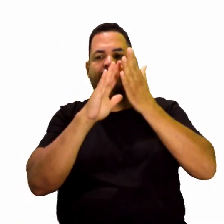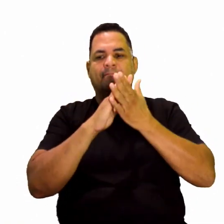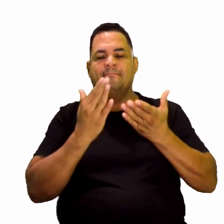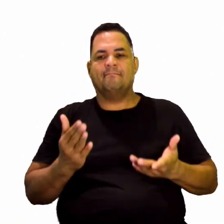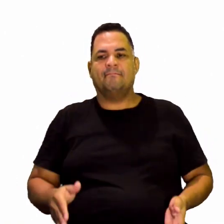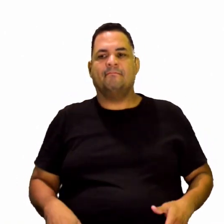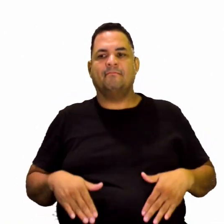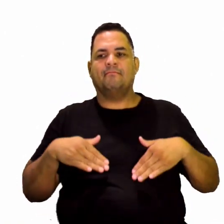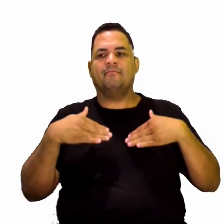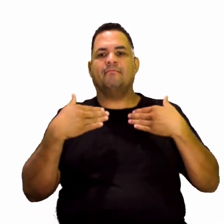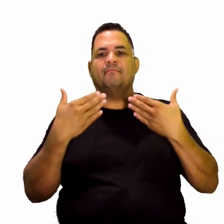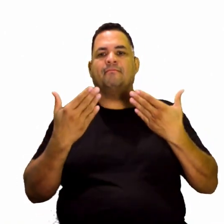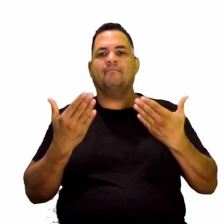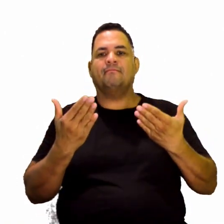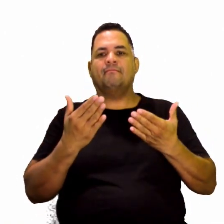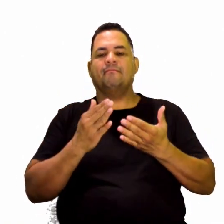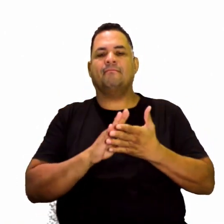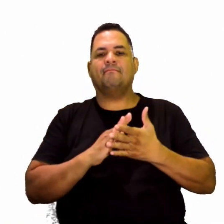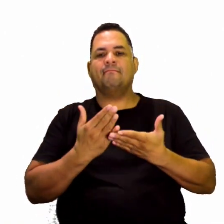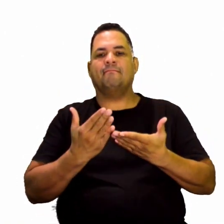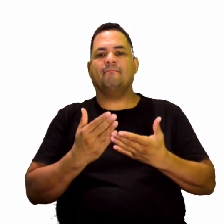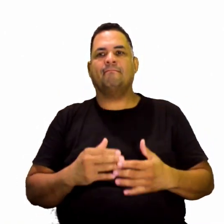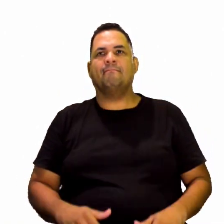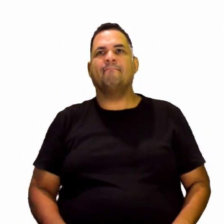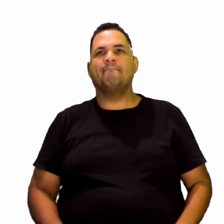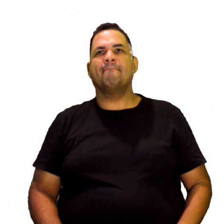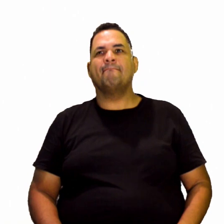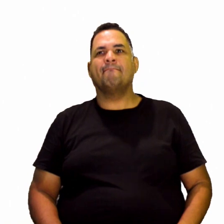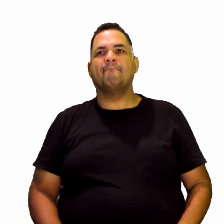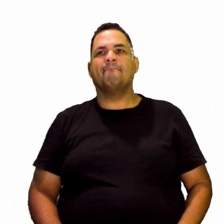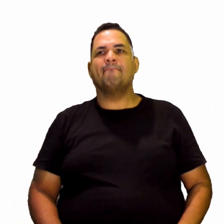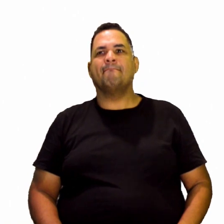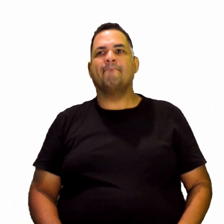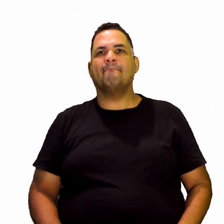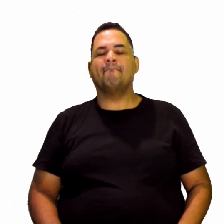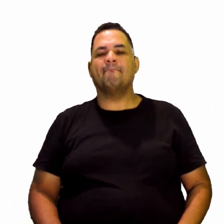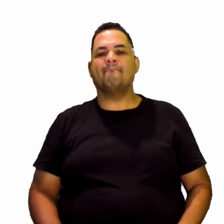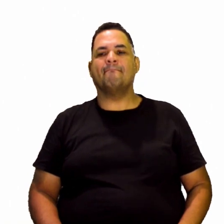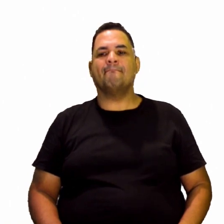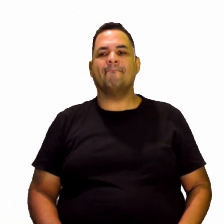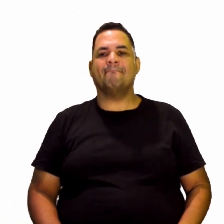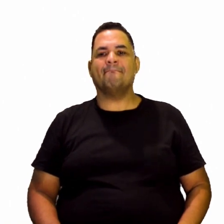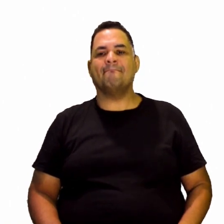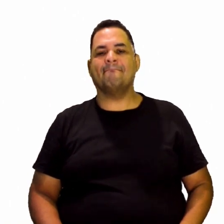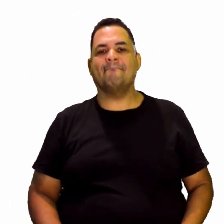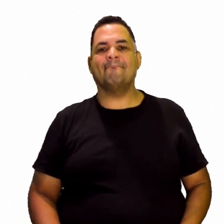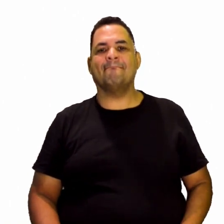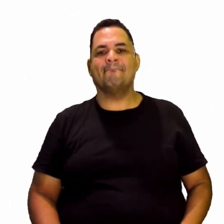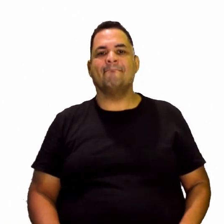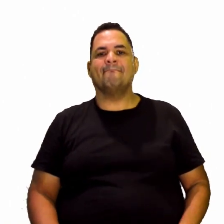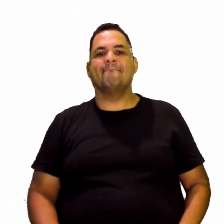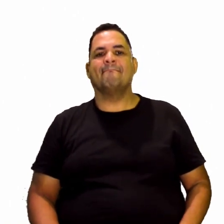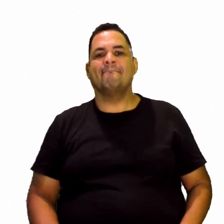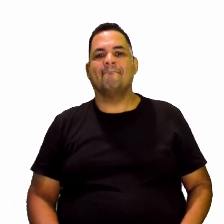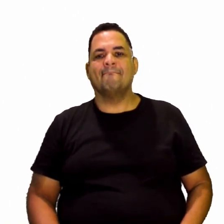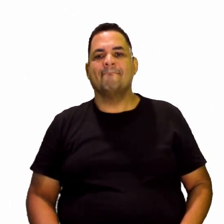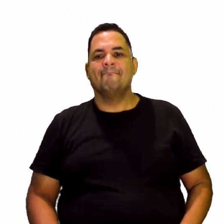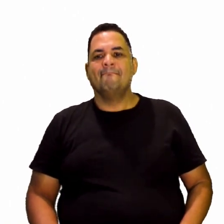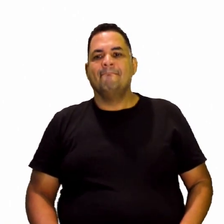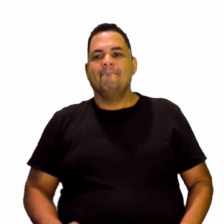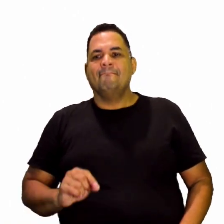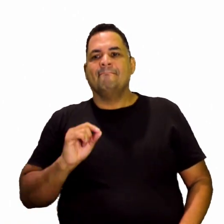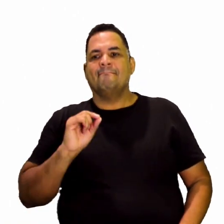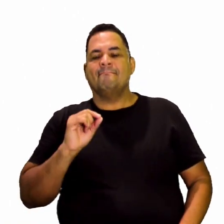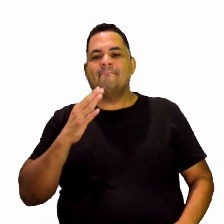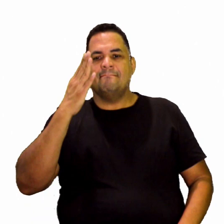do tempo, com qual é o seu grau de parentesco, quase não sai, prof. O grau de parentesco entre eles, tá bom? Para saber se estão